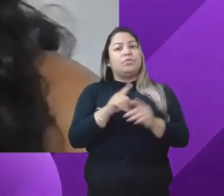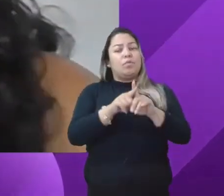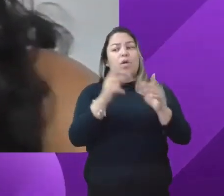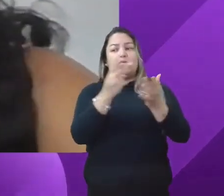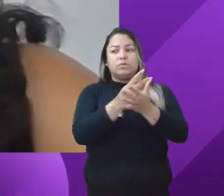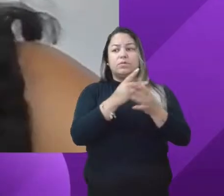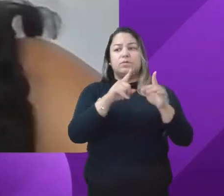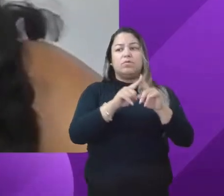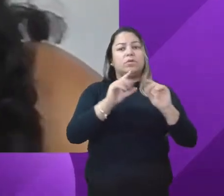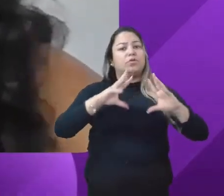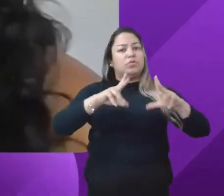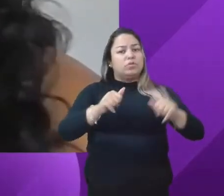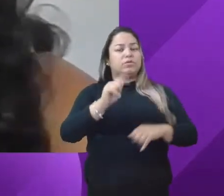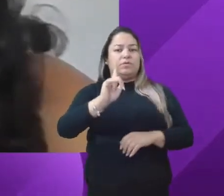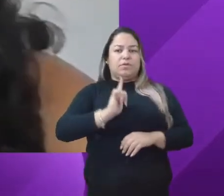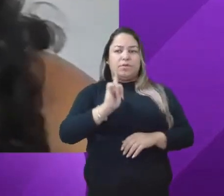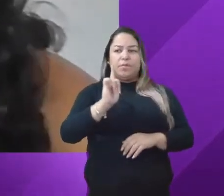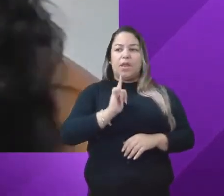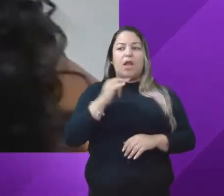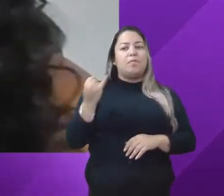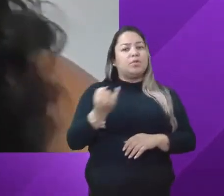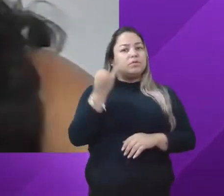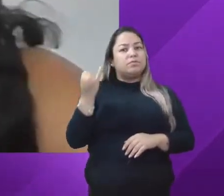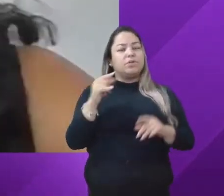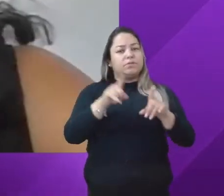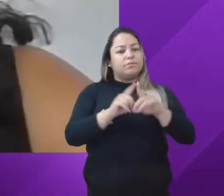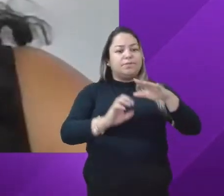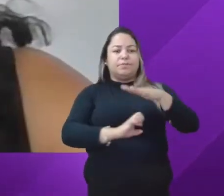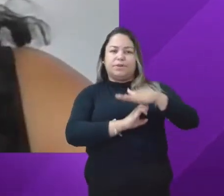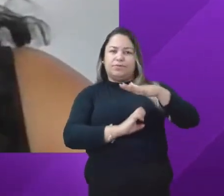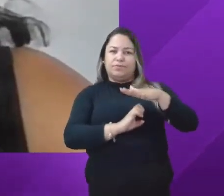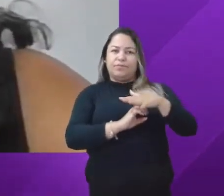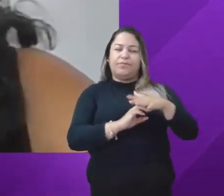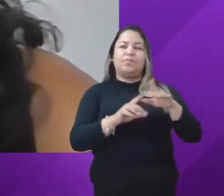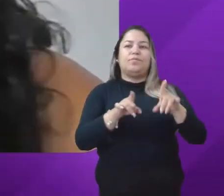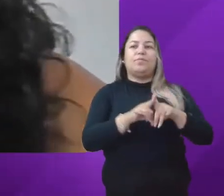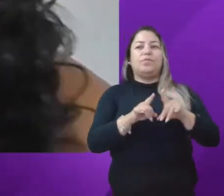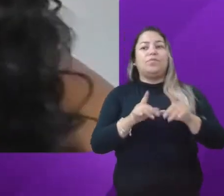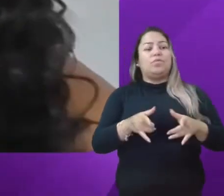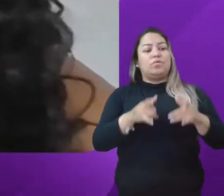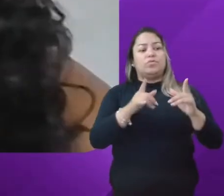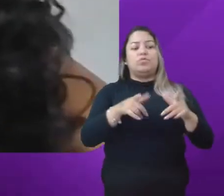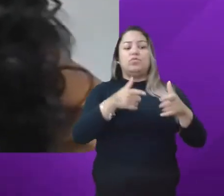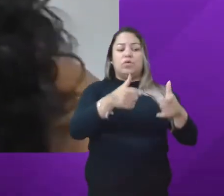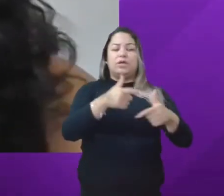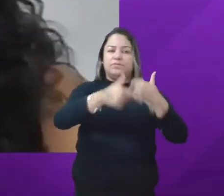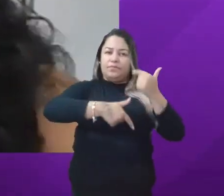negócio. Todos e todas detêm a propriedade do empreendimento, né? A propriedade do empreendimento em que